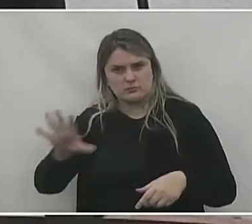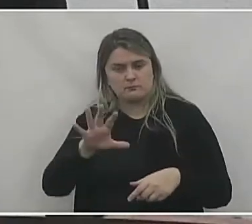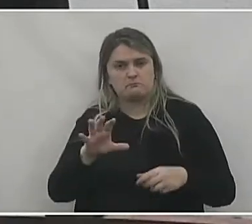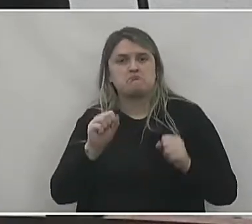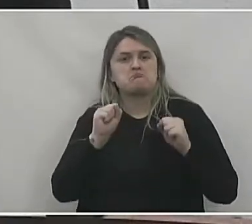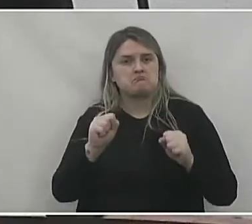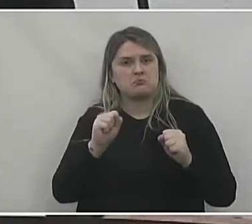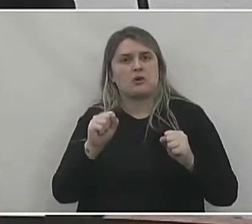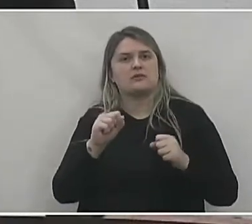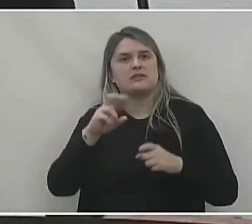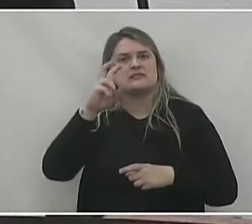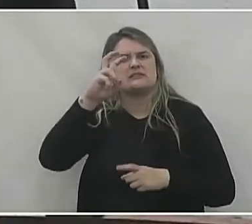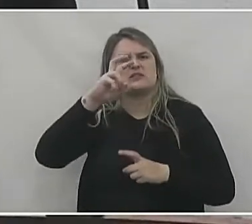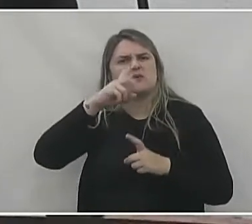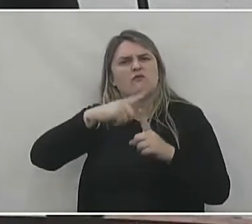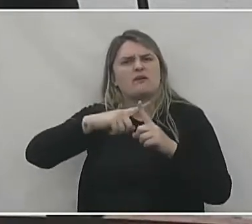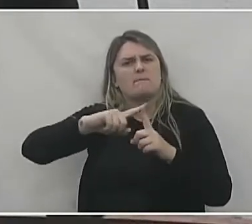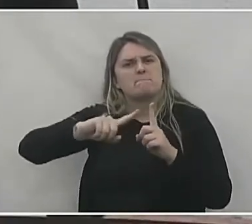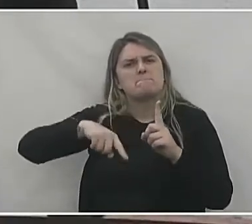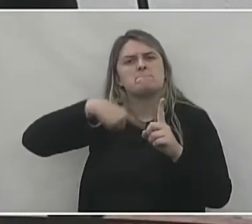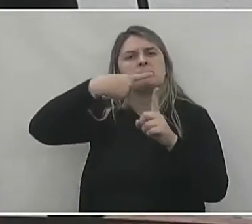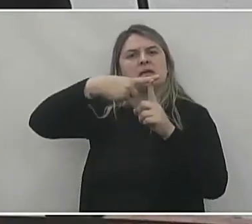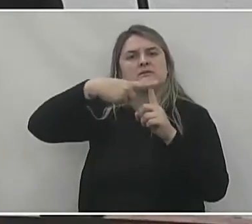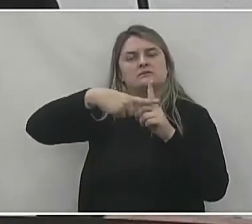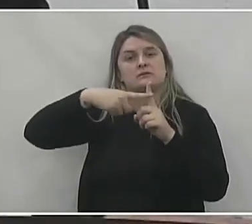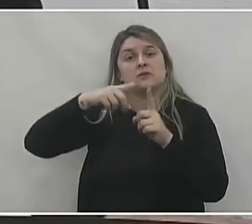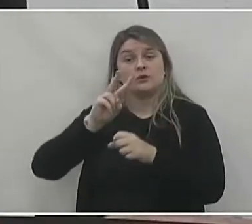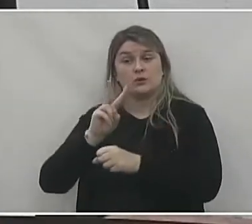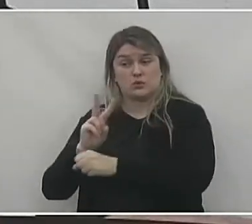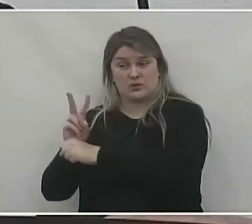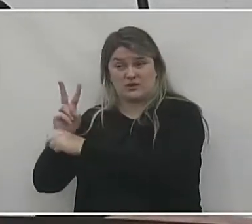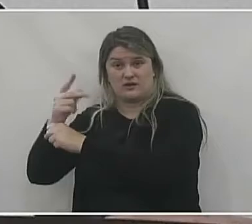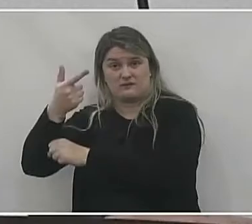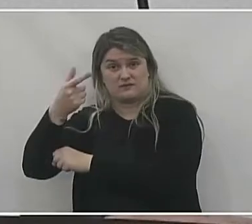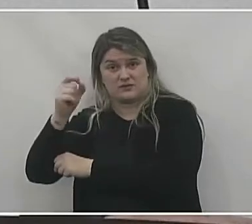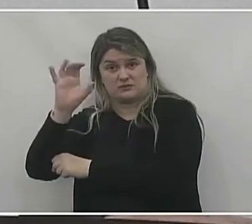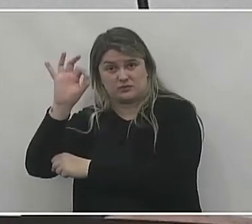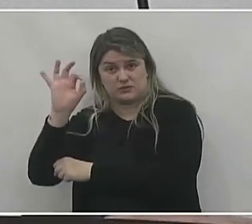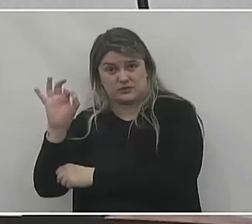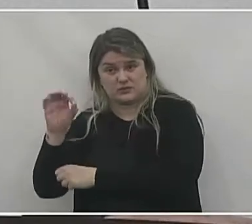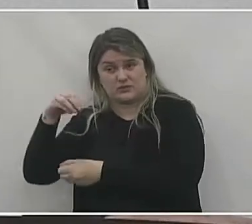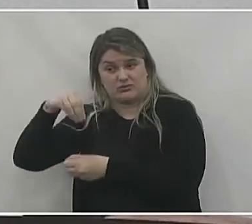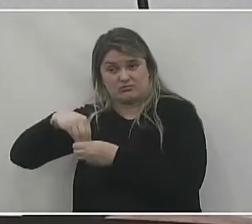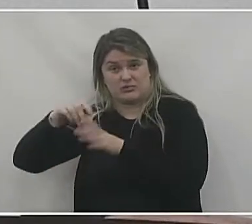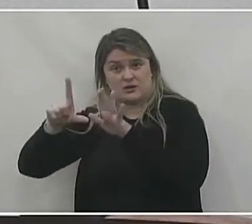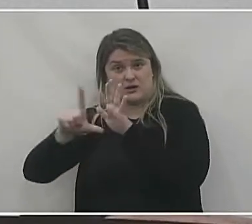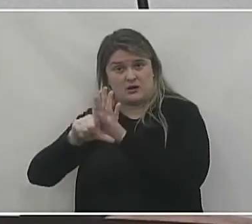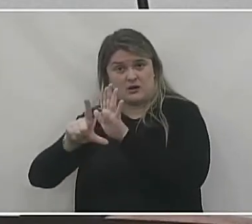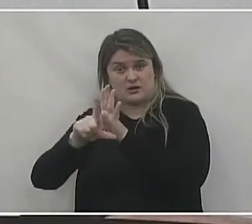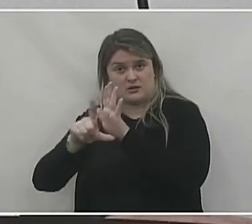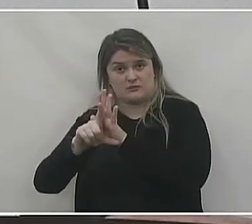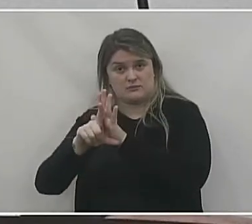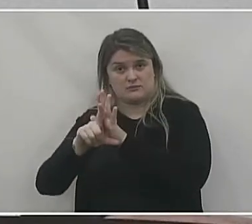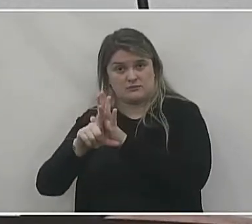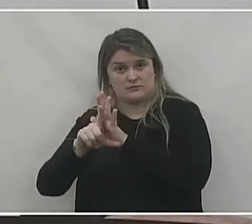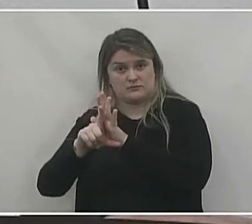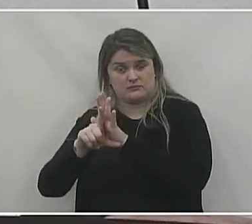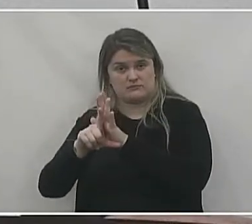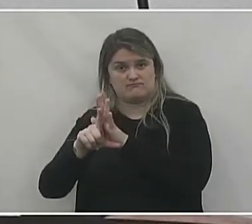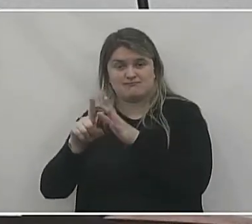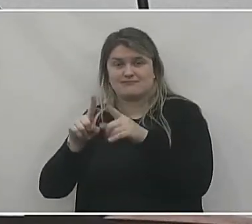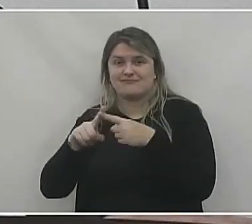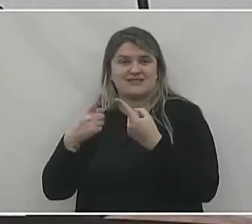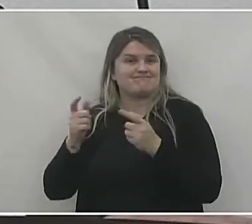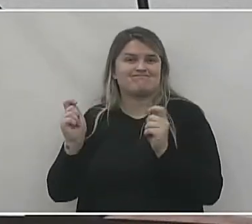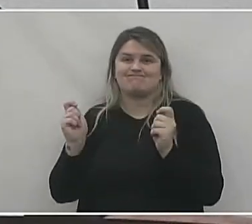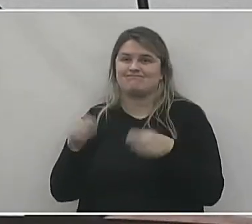poderíamos quintuplicar e preservando os 20% que é de lei no Código Florestal. Mas não